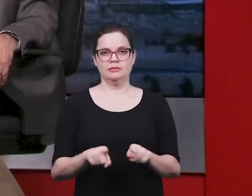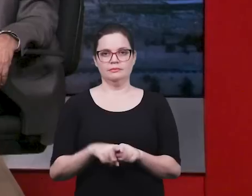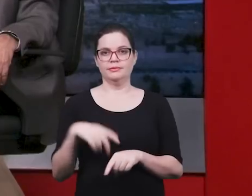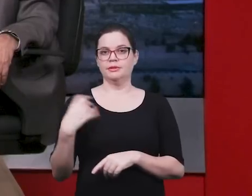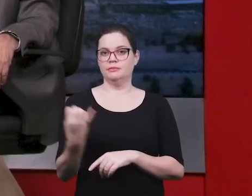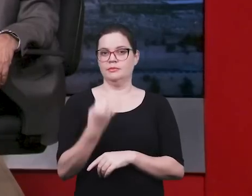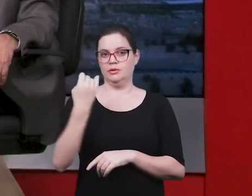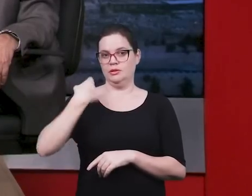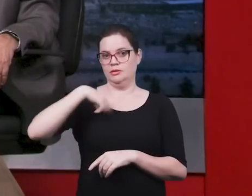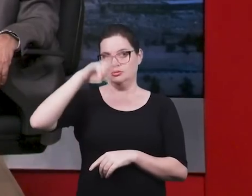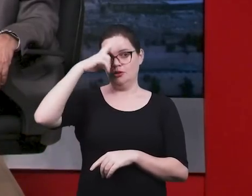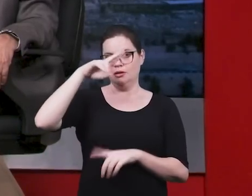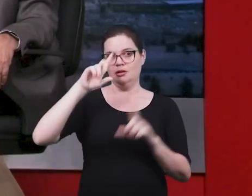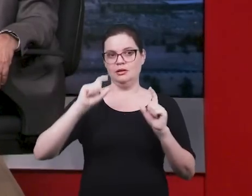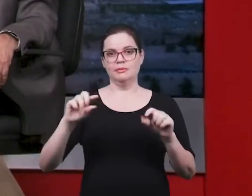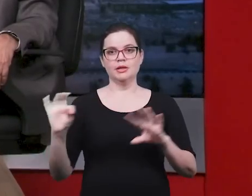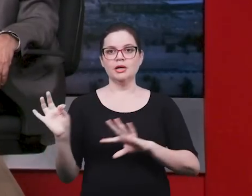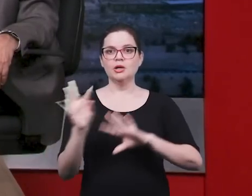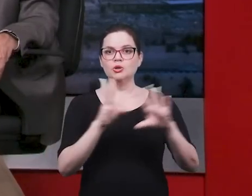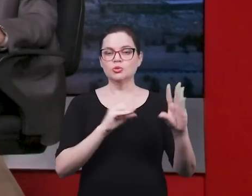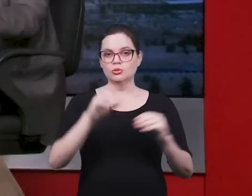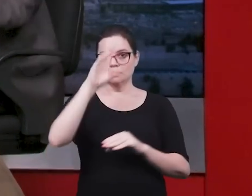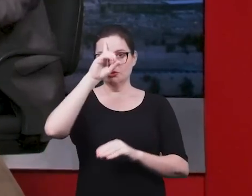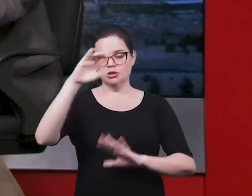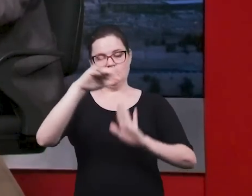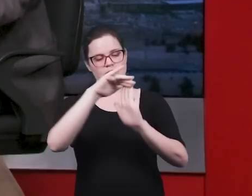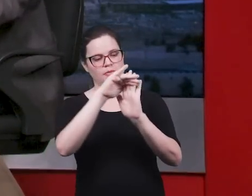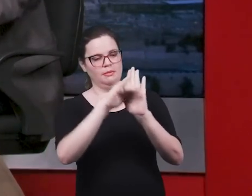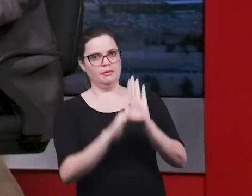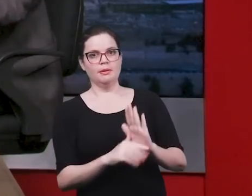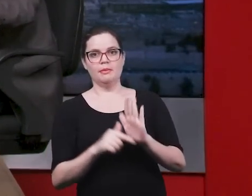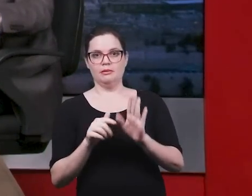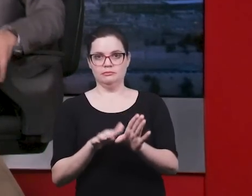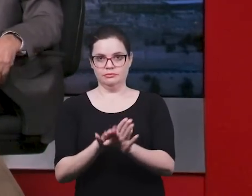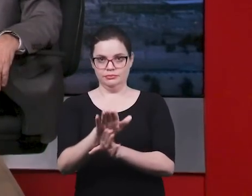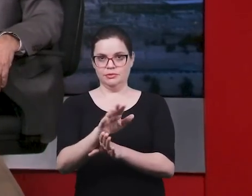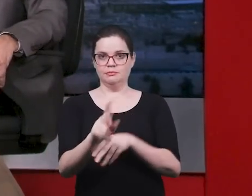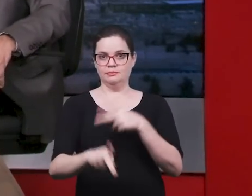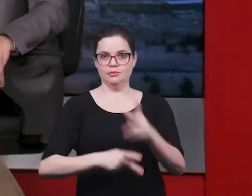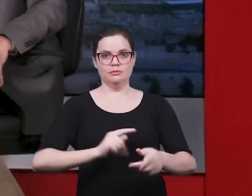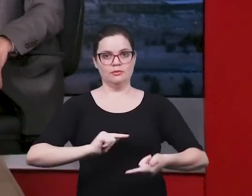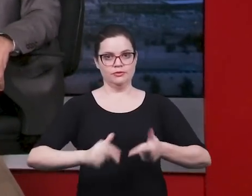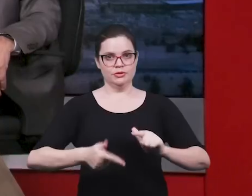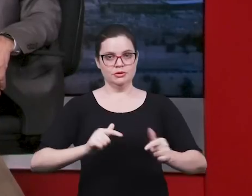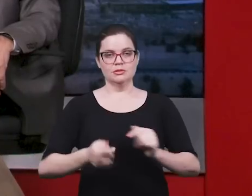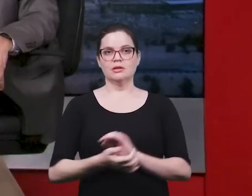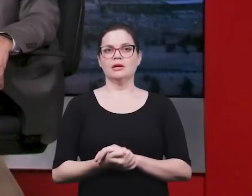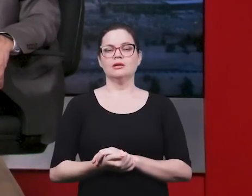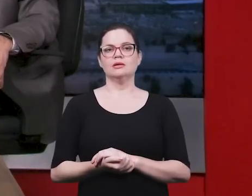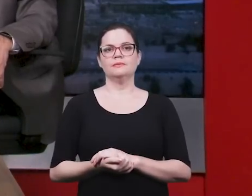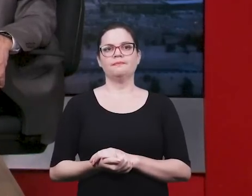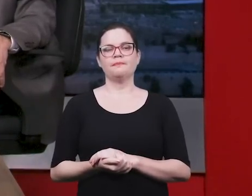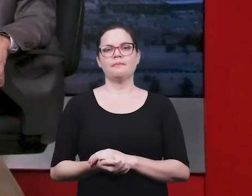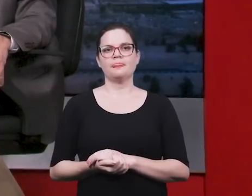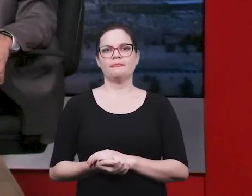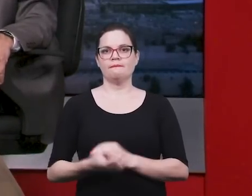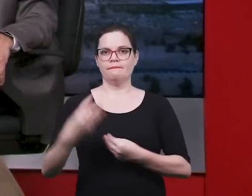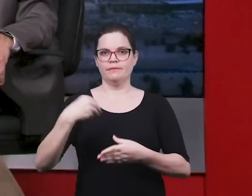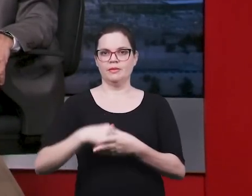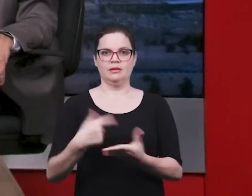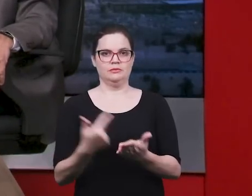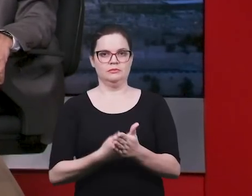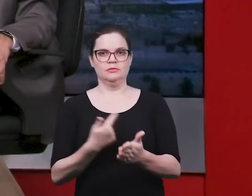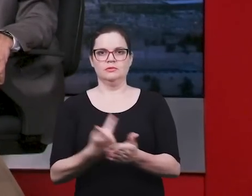importante nós lembrarmos que isso que foi instituído por Deus para o povo de Israel, aqui no livro